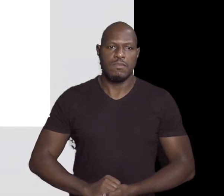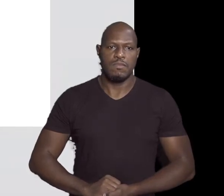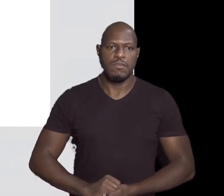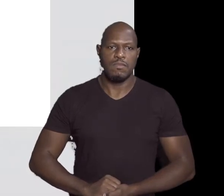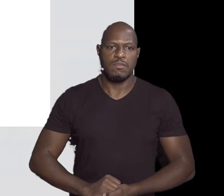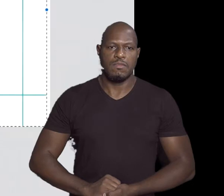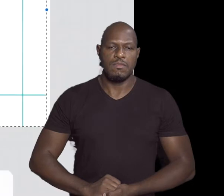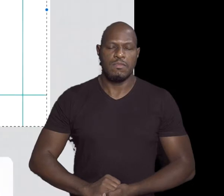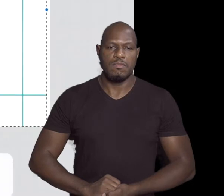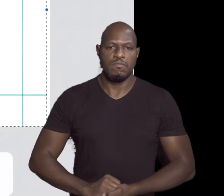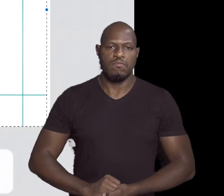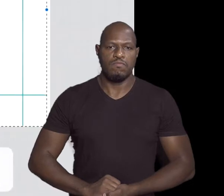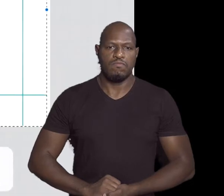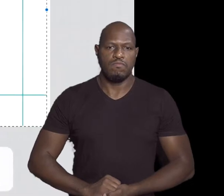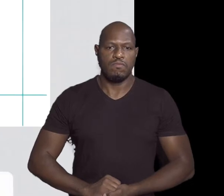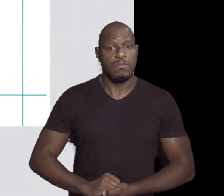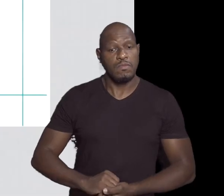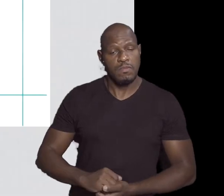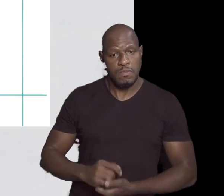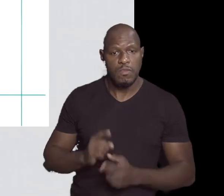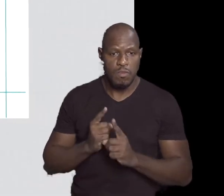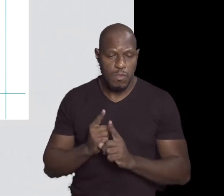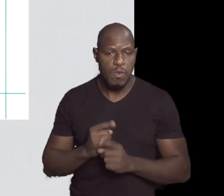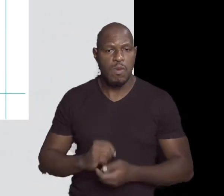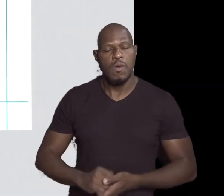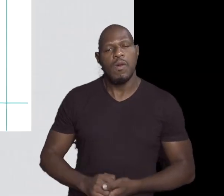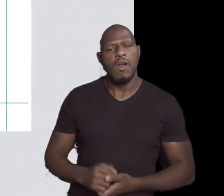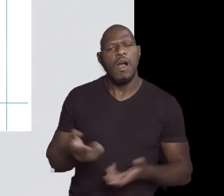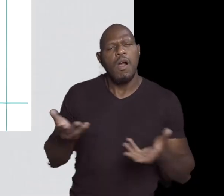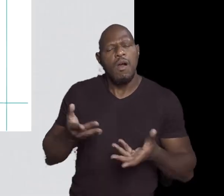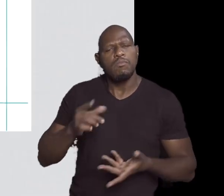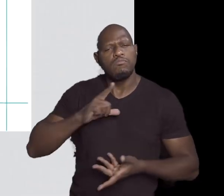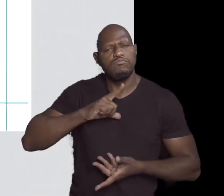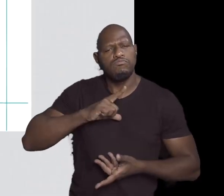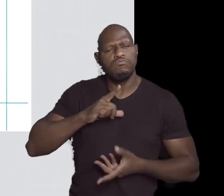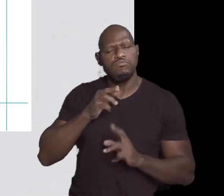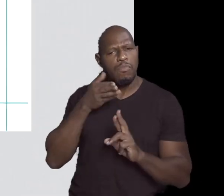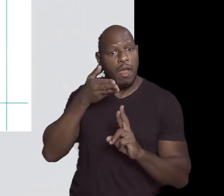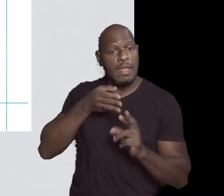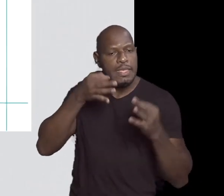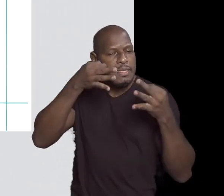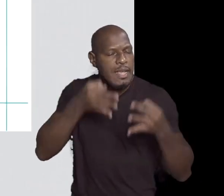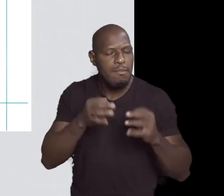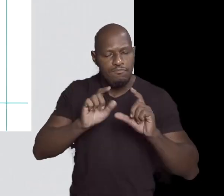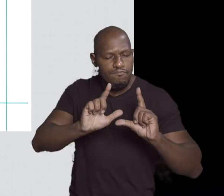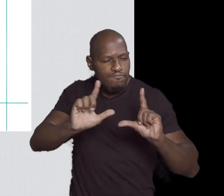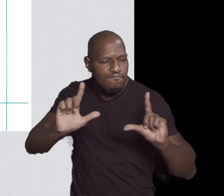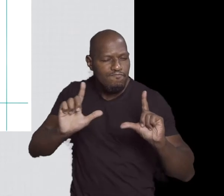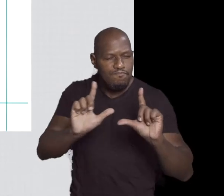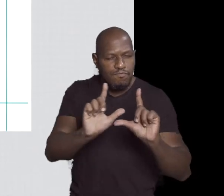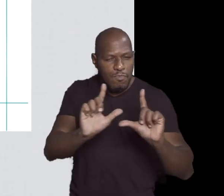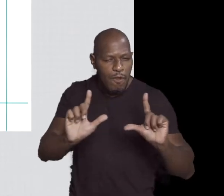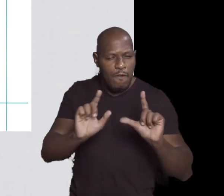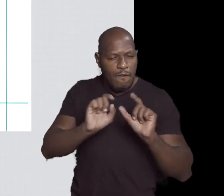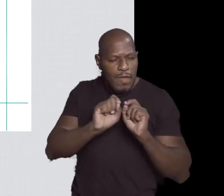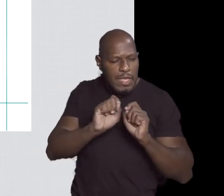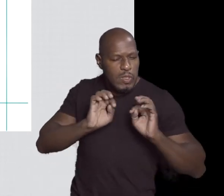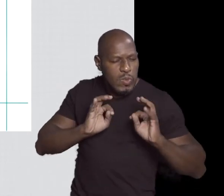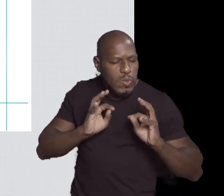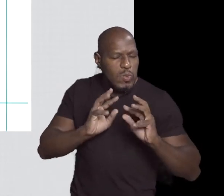Jogar aqui. Pronto. Agora eu tenho a referência exata do tamanho que eu estou fazendo todos esses